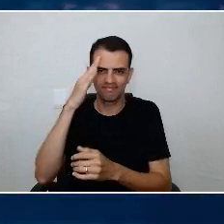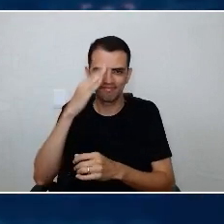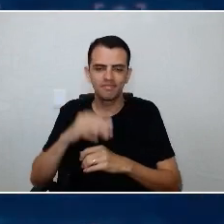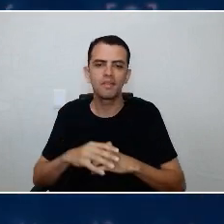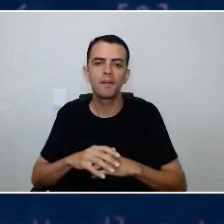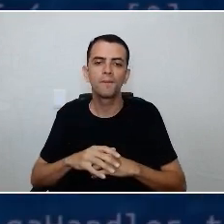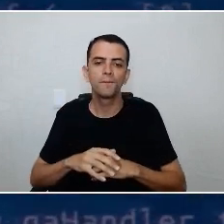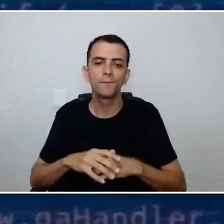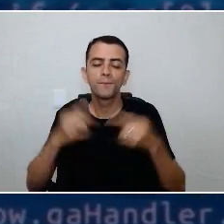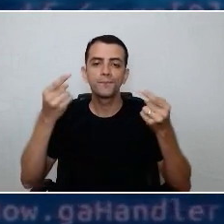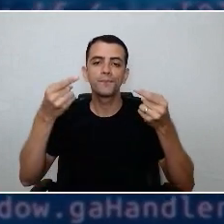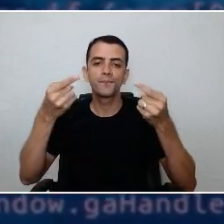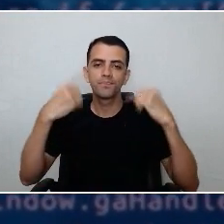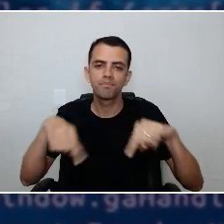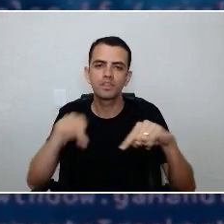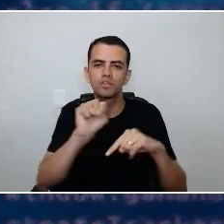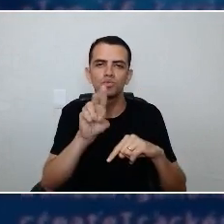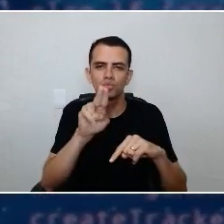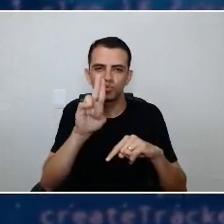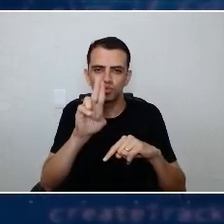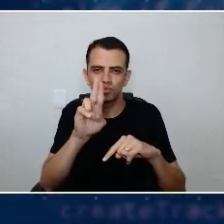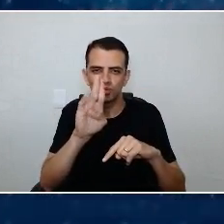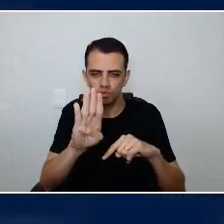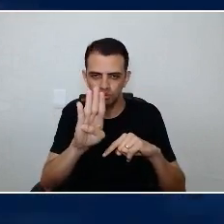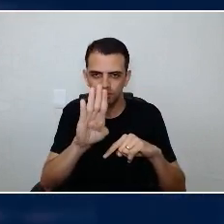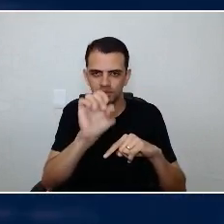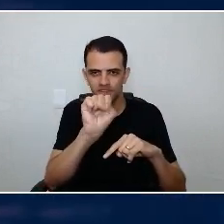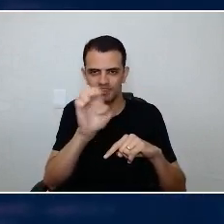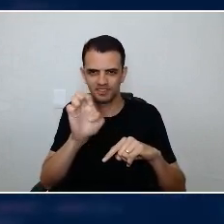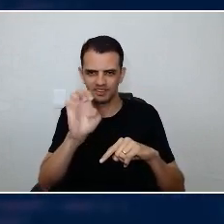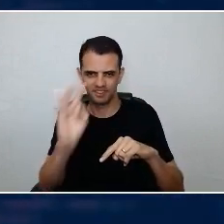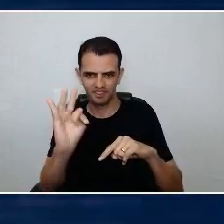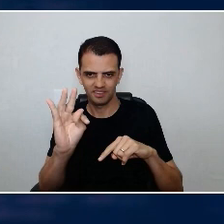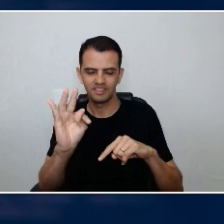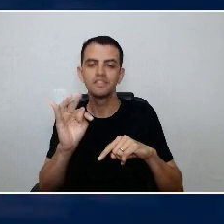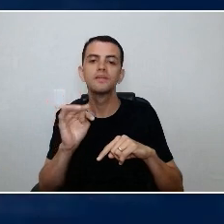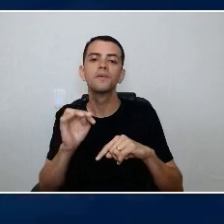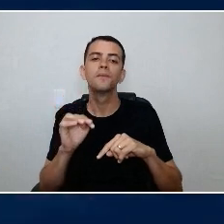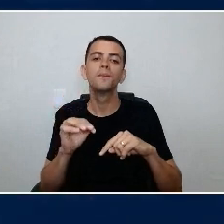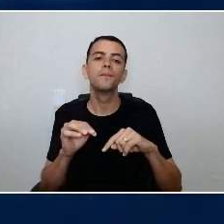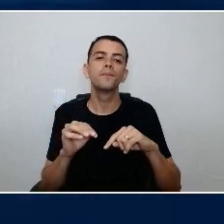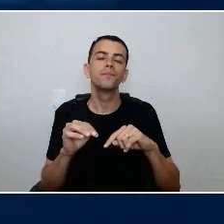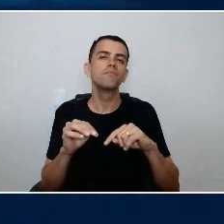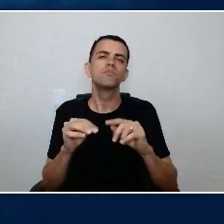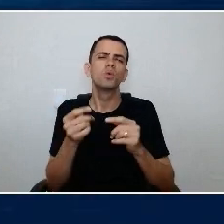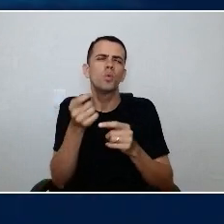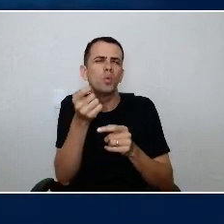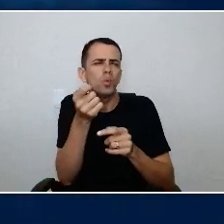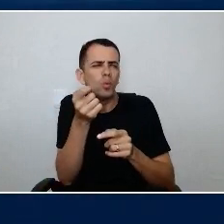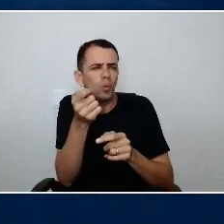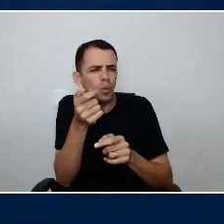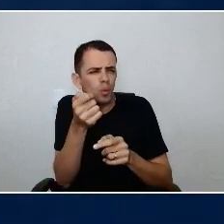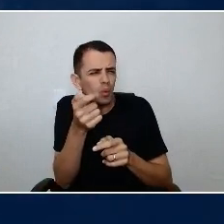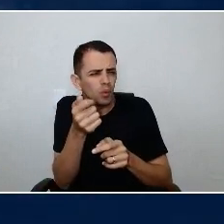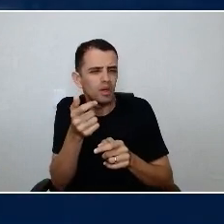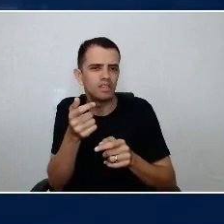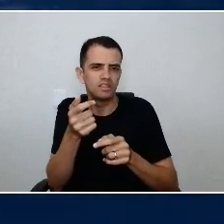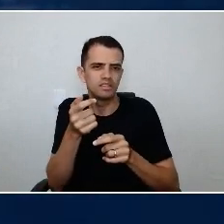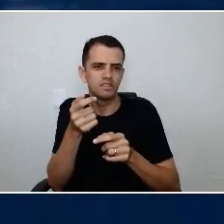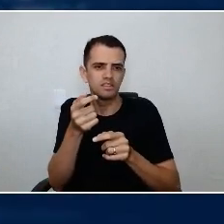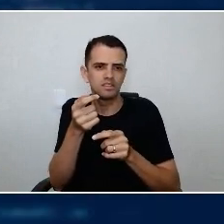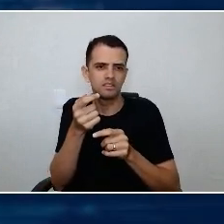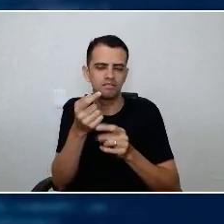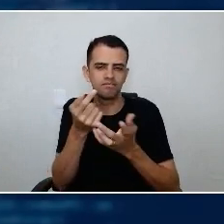e o subs que ele é quase uma uma